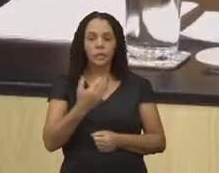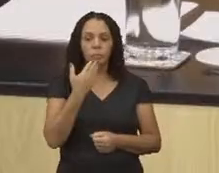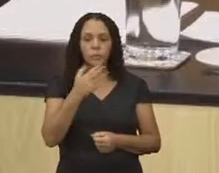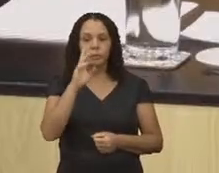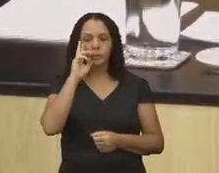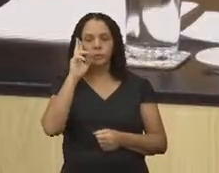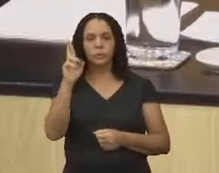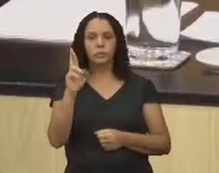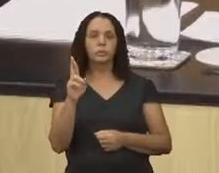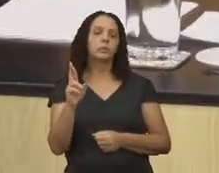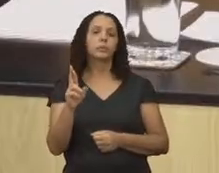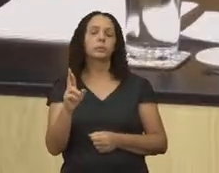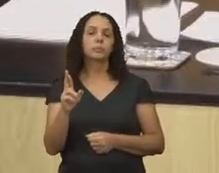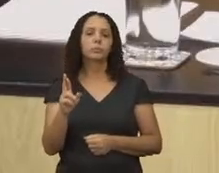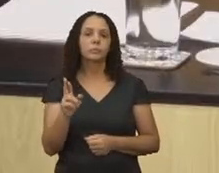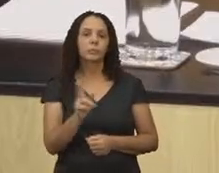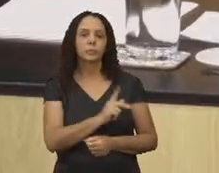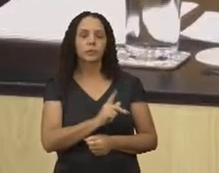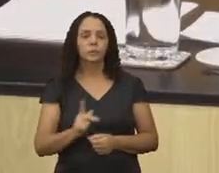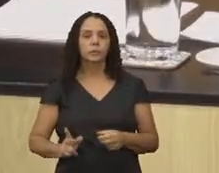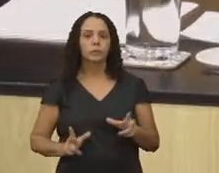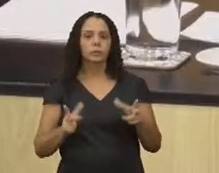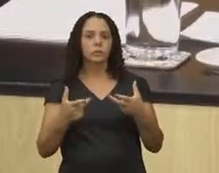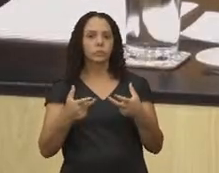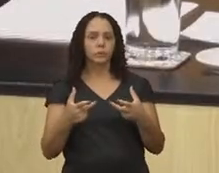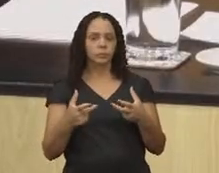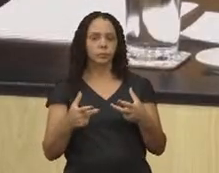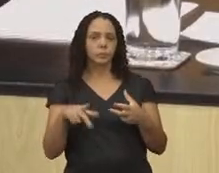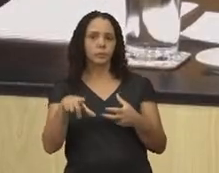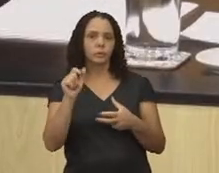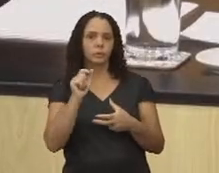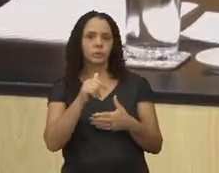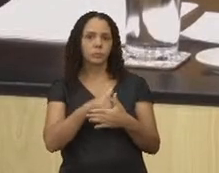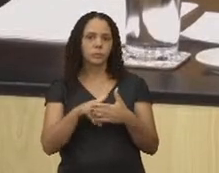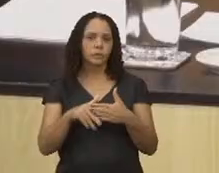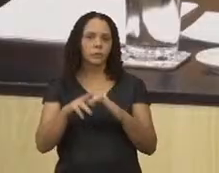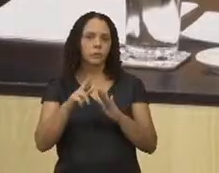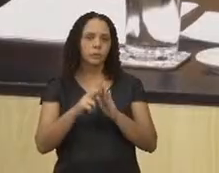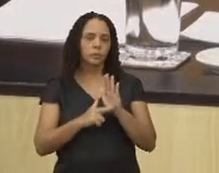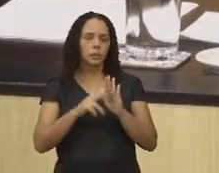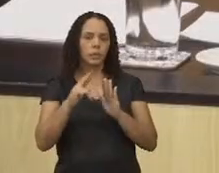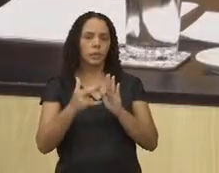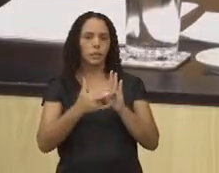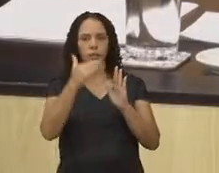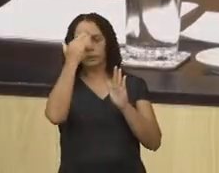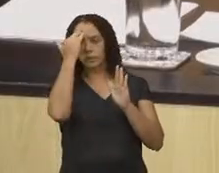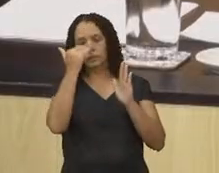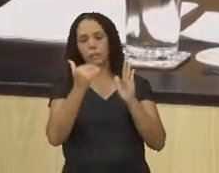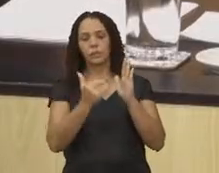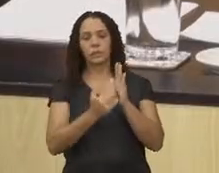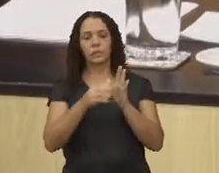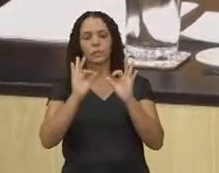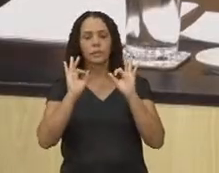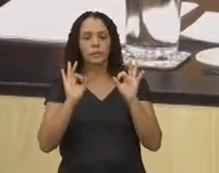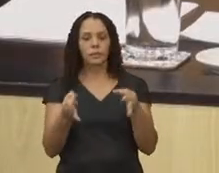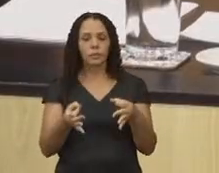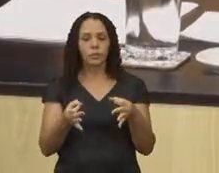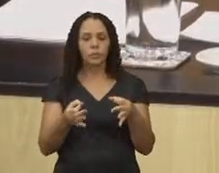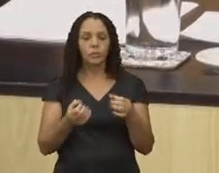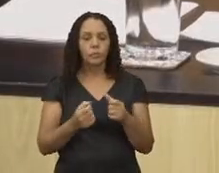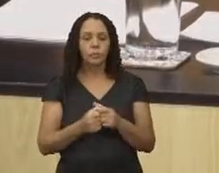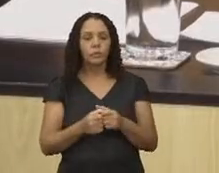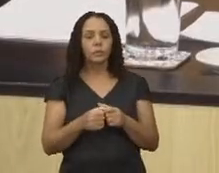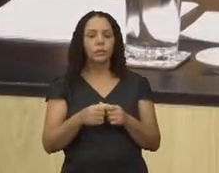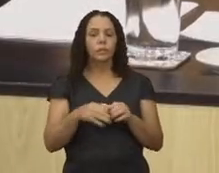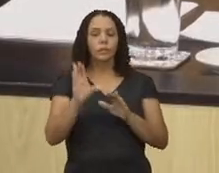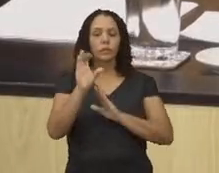Requeremos ao excelentíssimo senhor presidente desta casa, ouvido e aprovado pelo egrégio plenário, cumpridas as formalidades